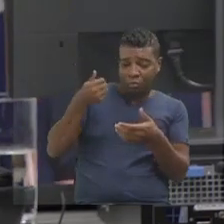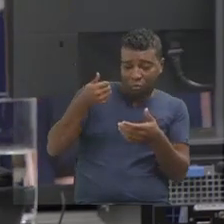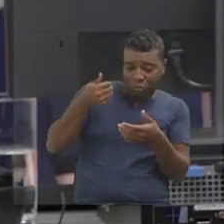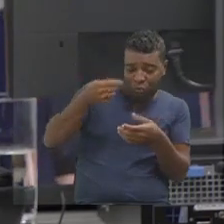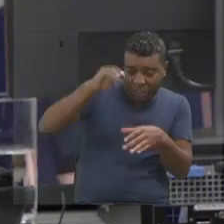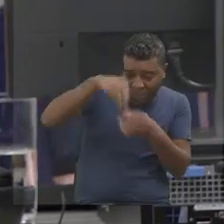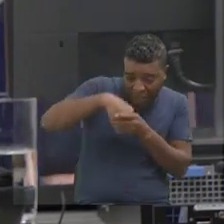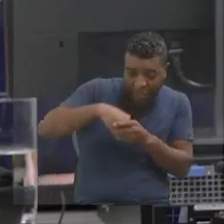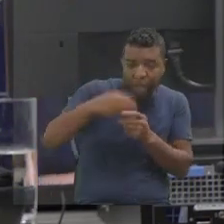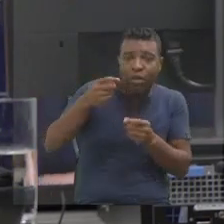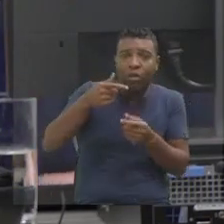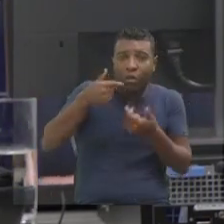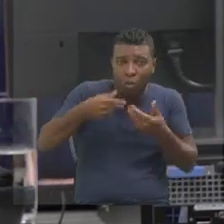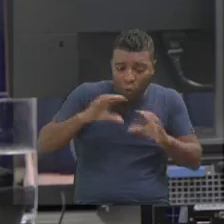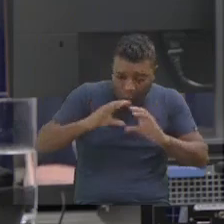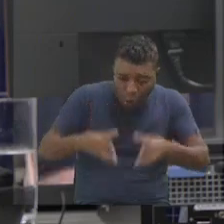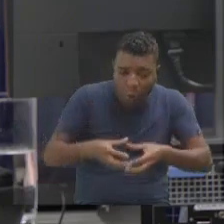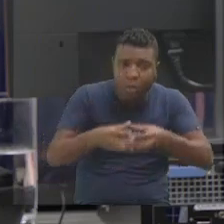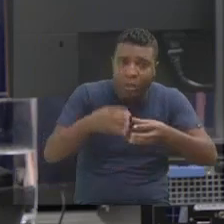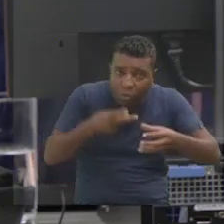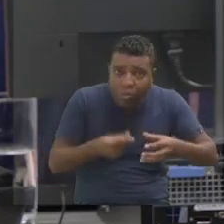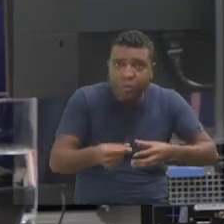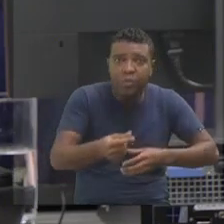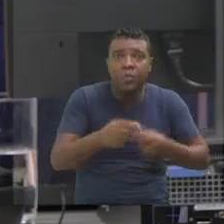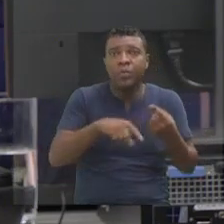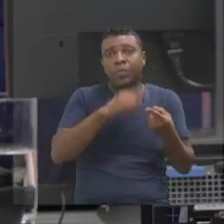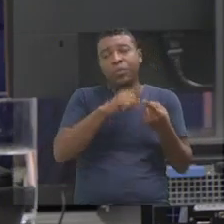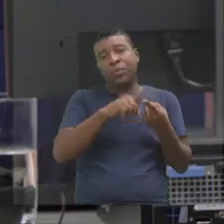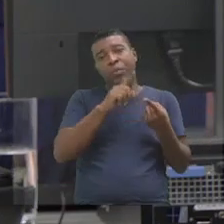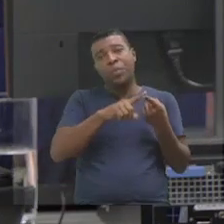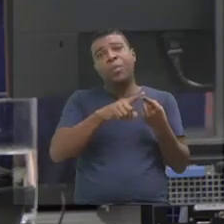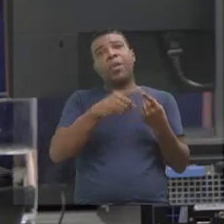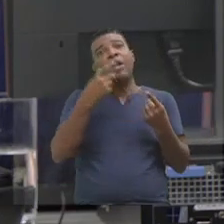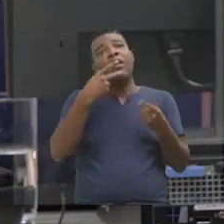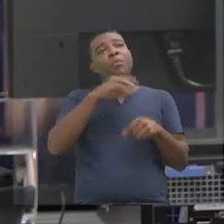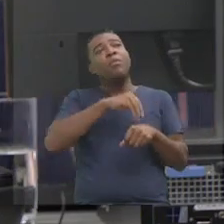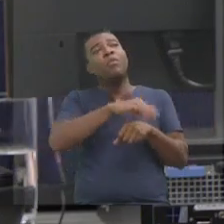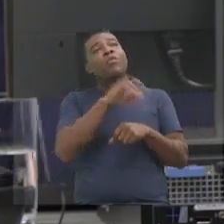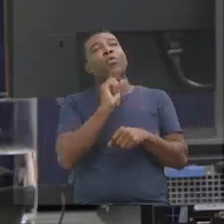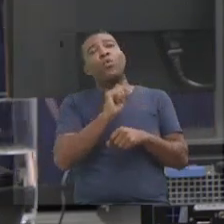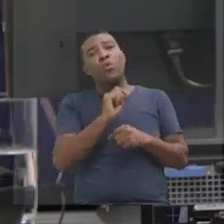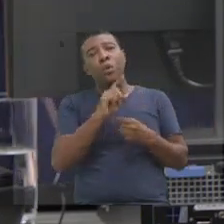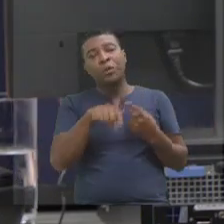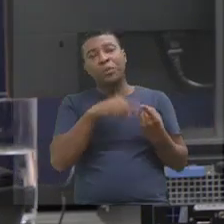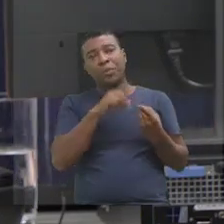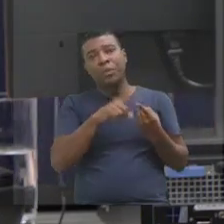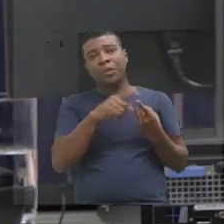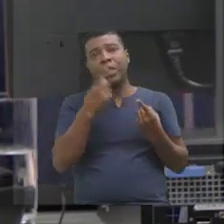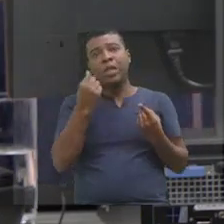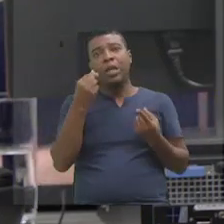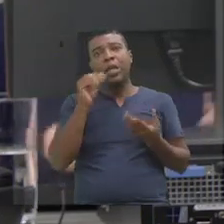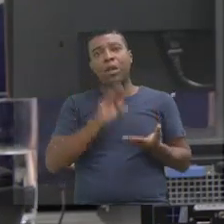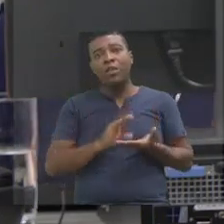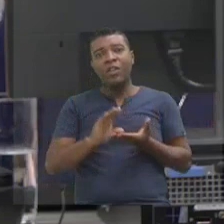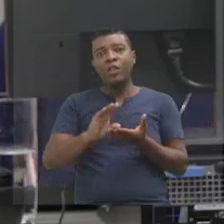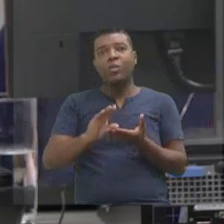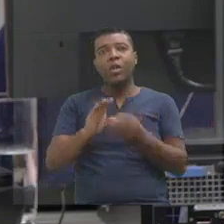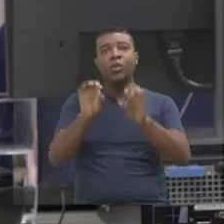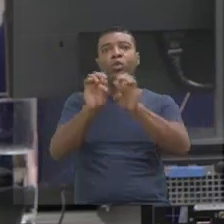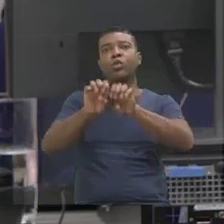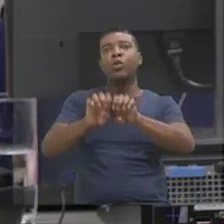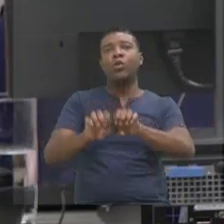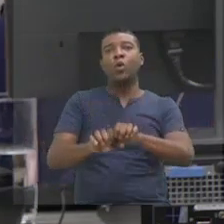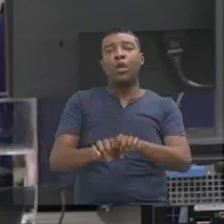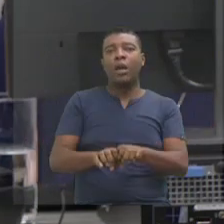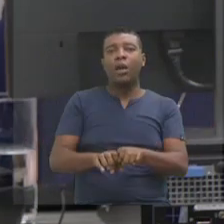a todas as demandas então a número um que eu queria ir lencar aqui com o senhor é um investimento estrutural é um